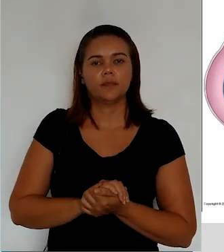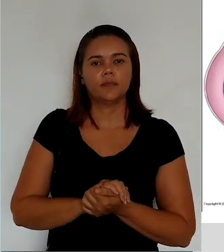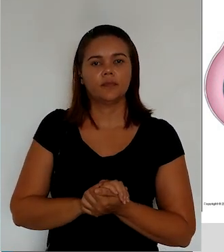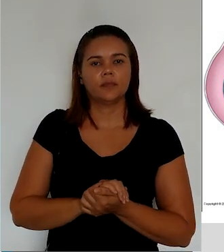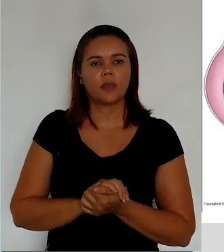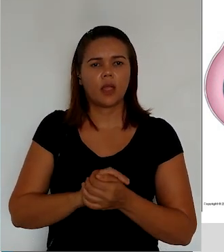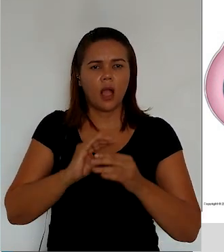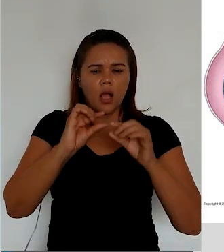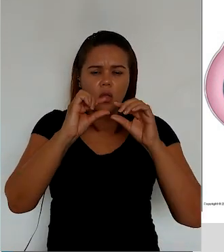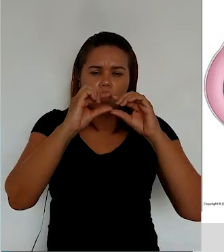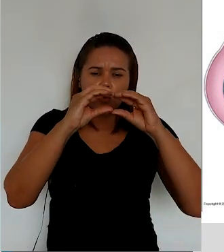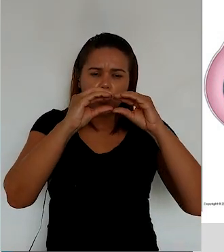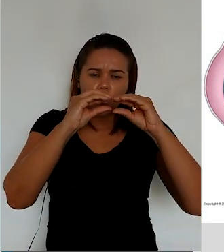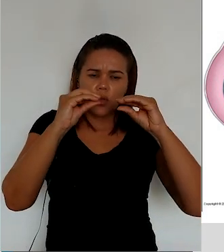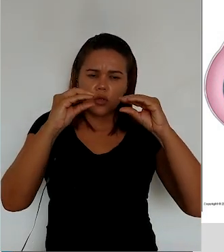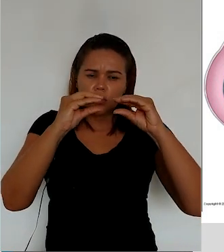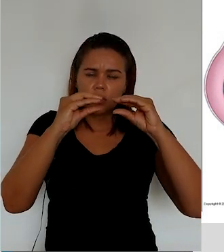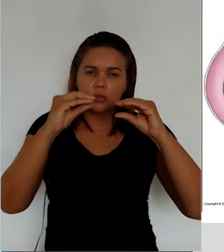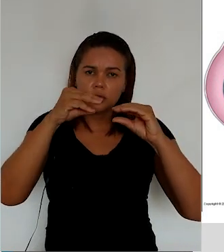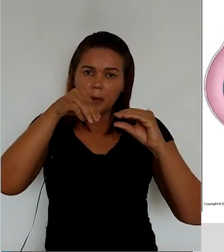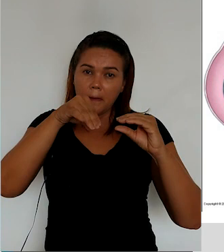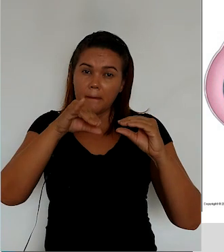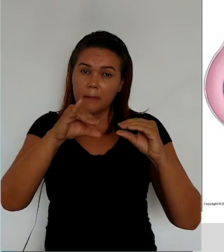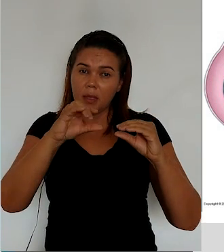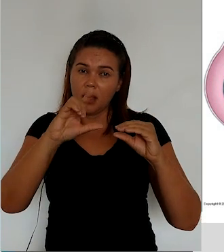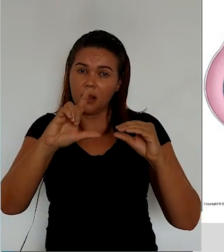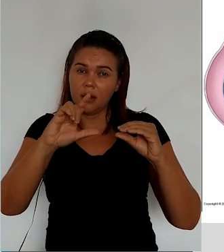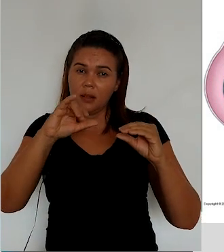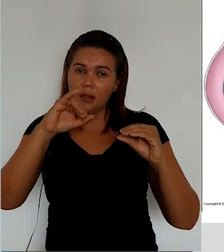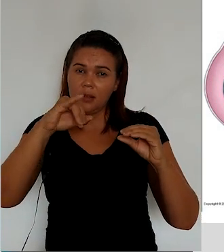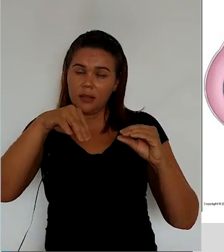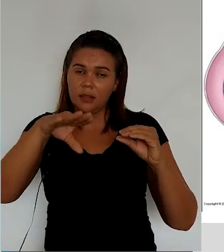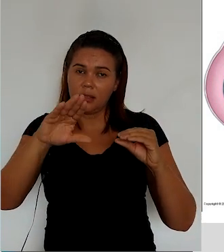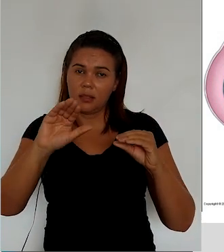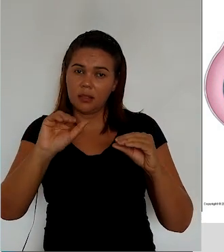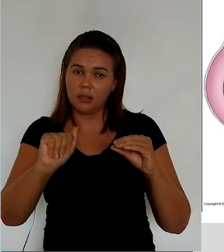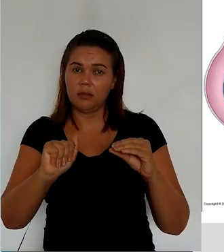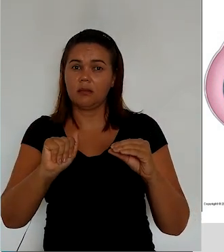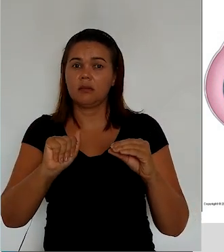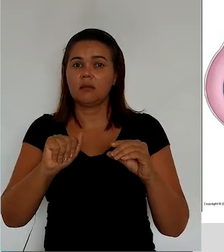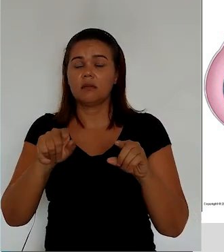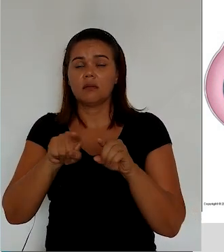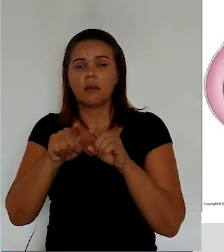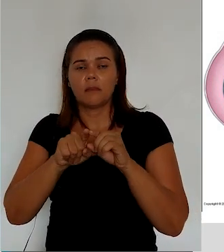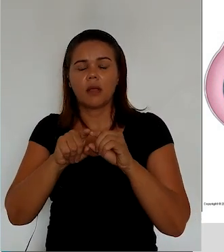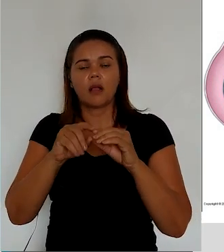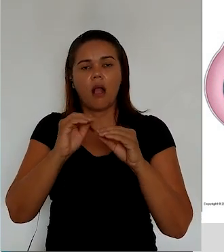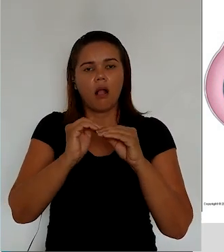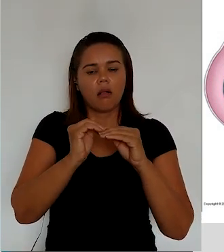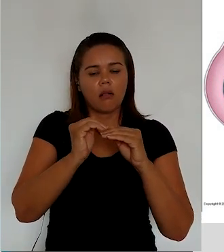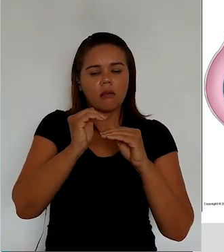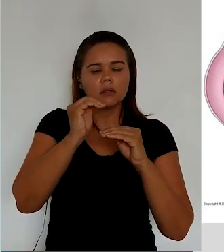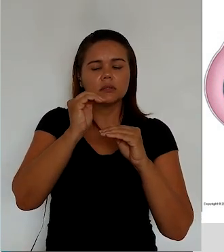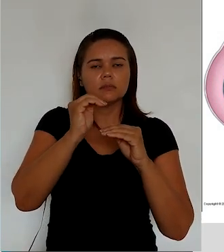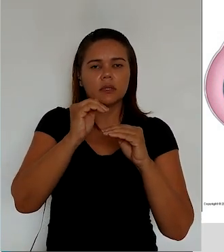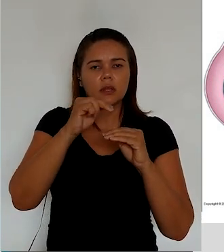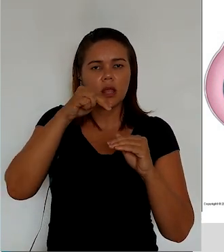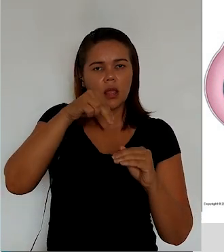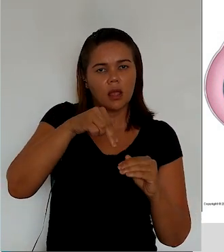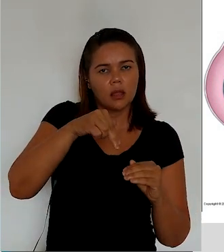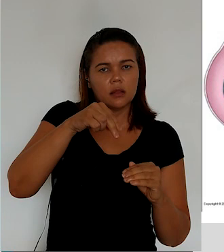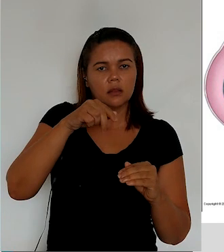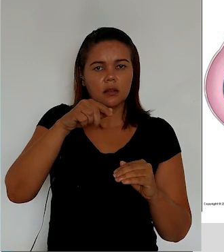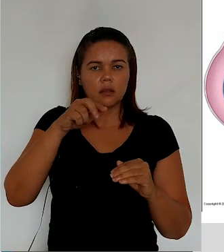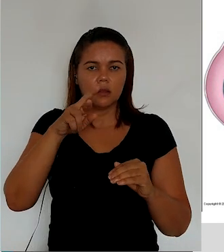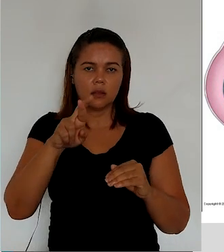A espessura da mielina é determinada pelo fator de crescimento